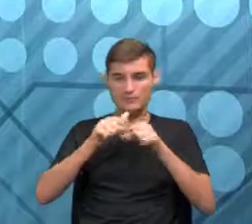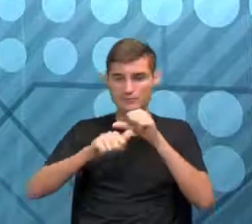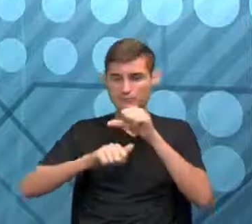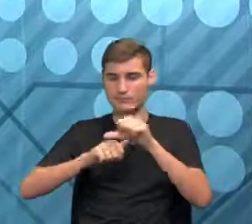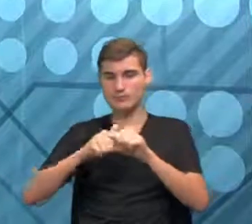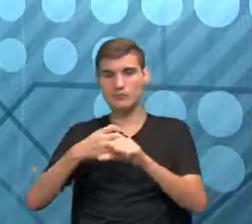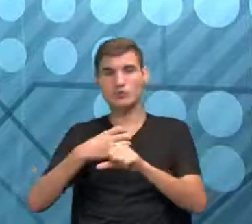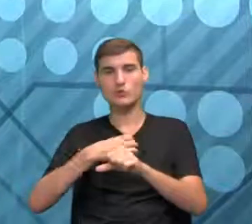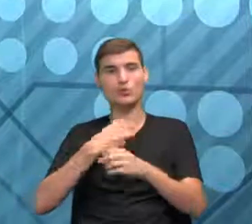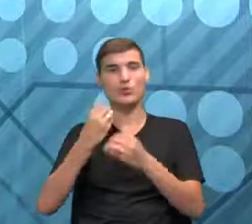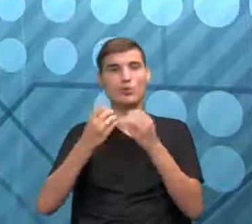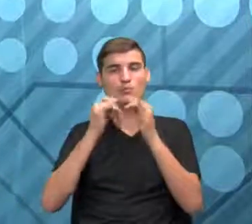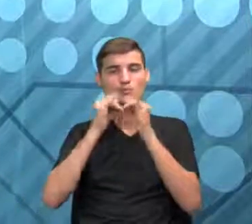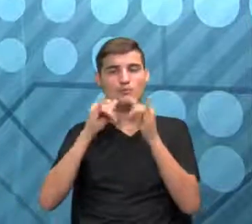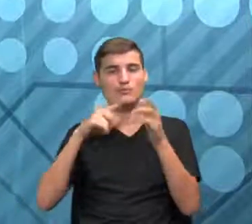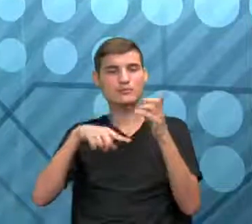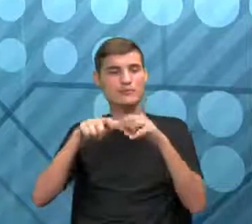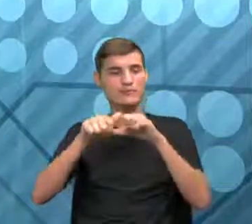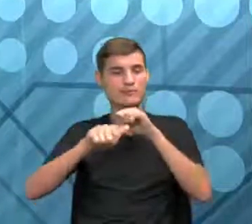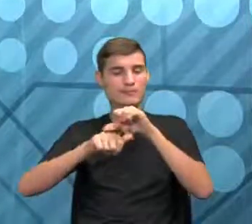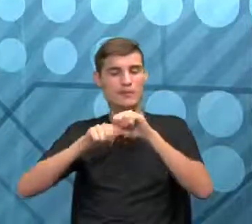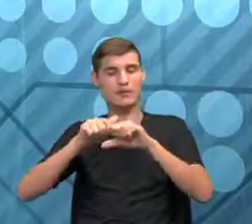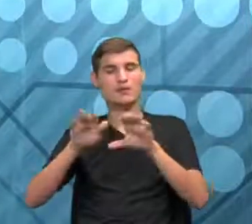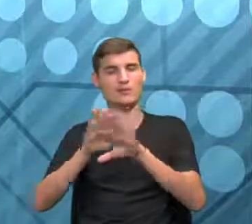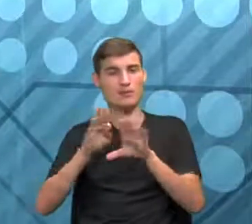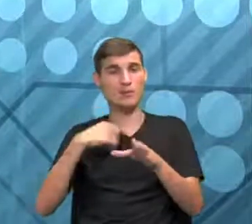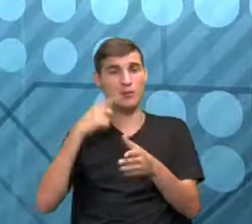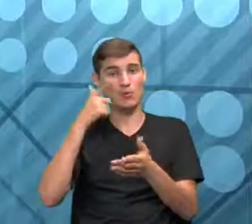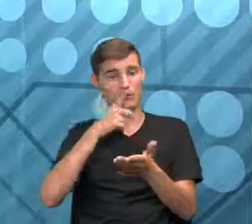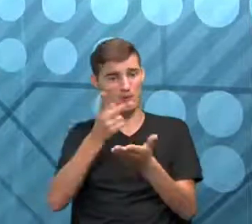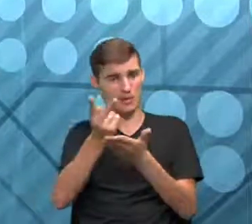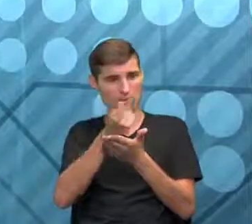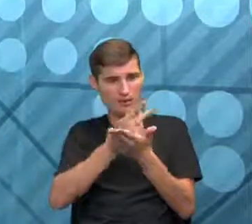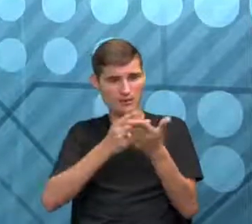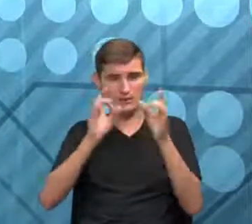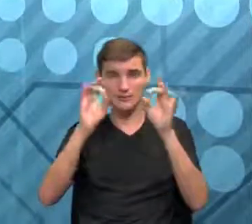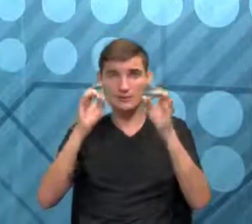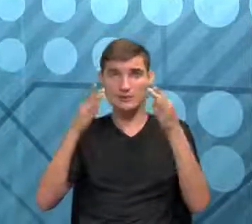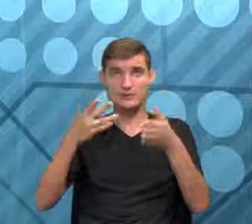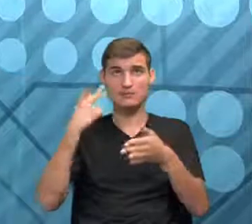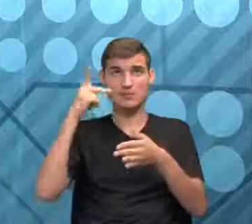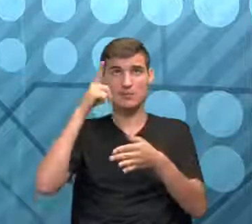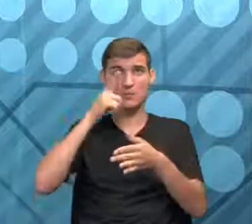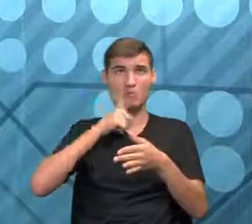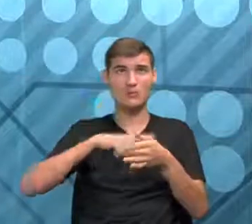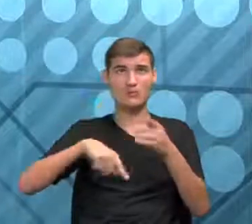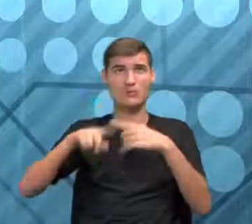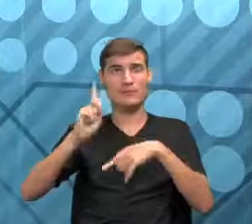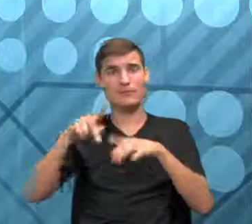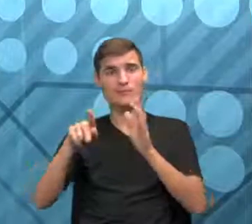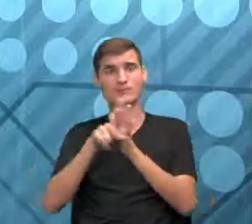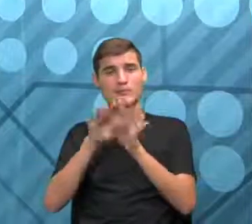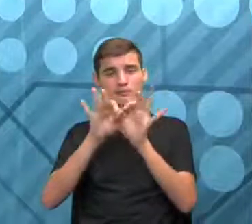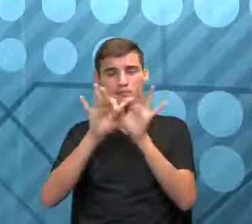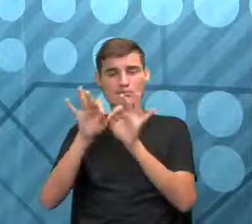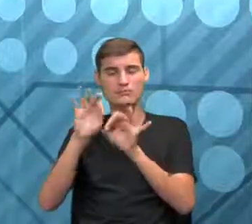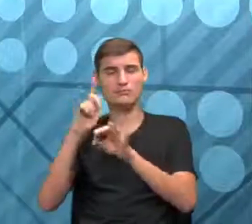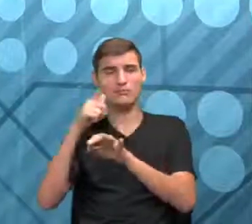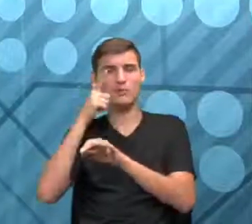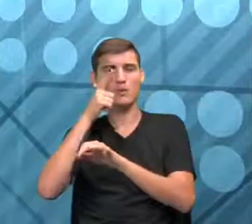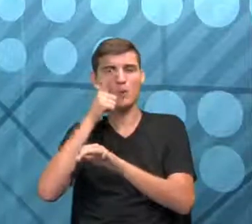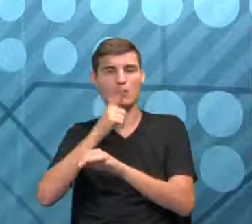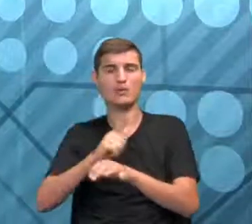como o meu transmissor vai se comportar, consigo desenhar a antena específica para aquela faixa e assim eu consigo fazer com sucesso